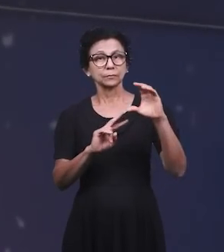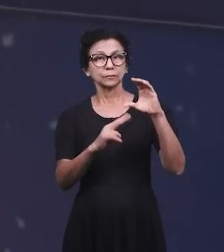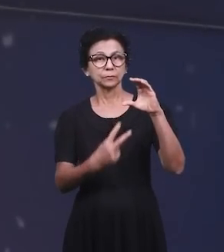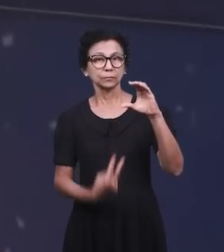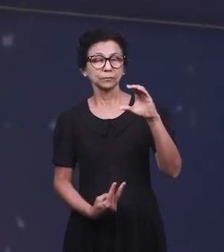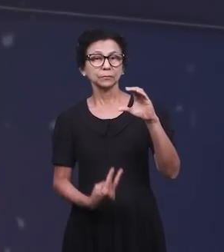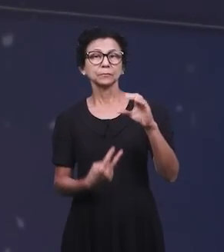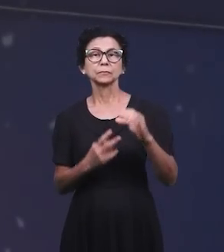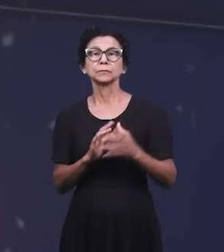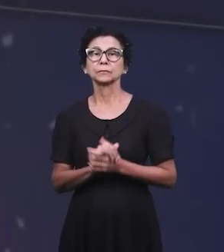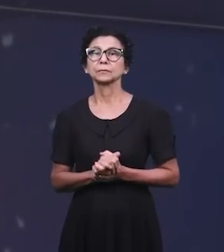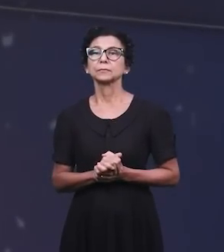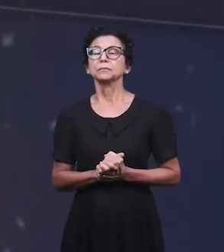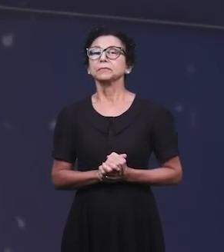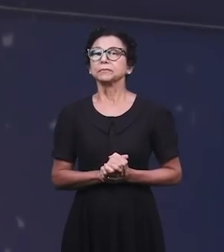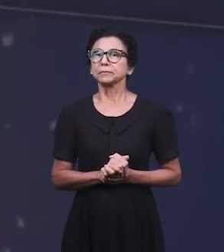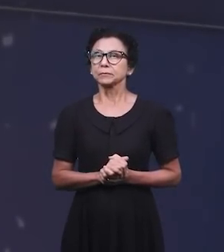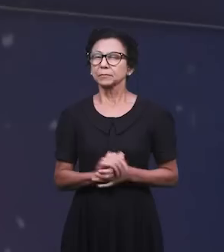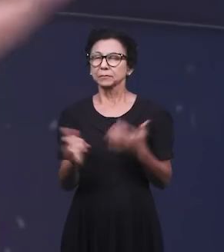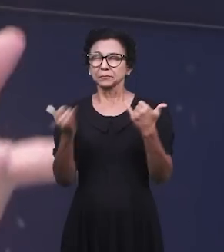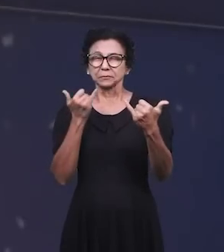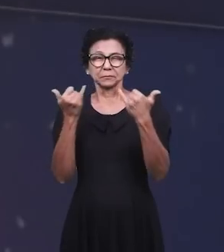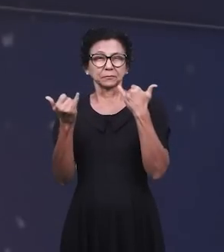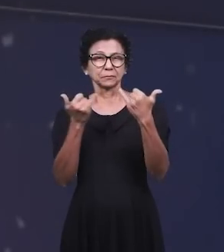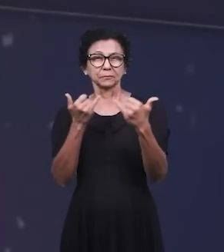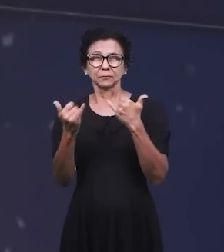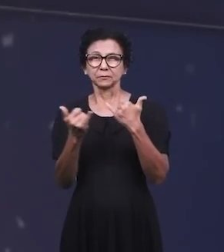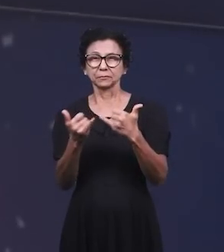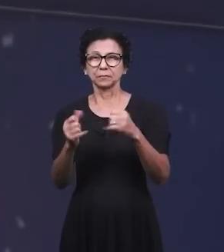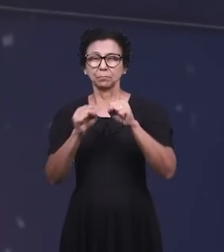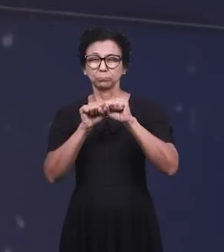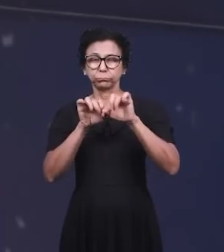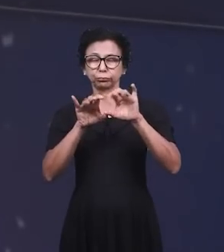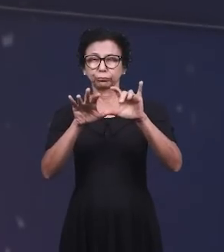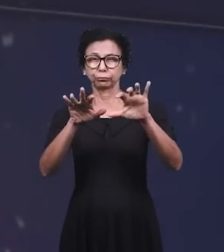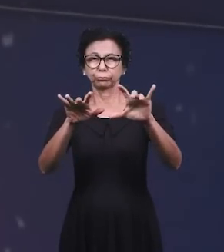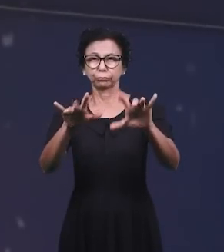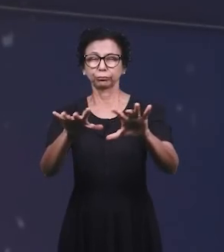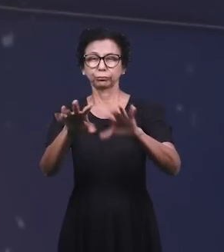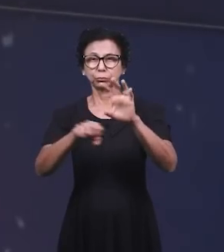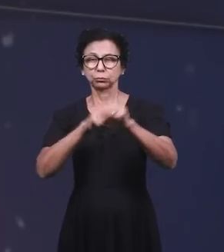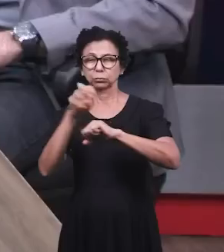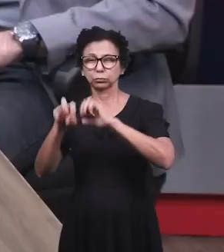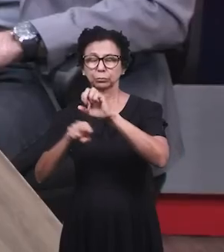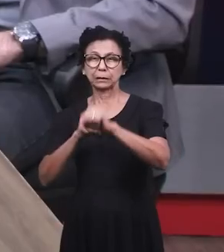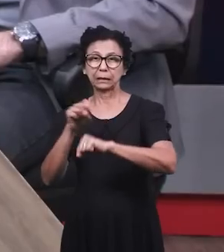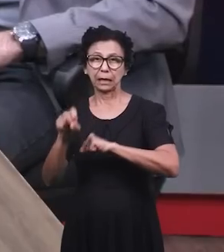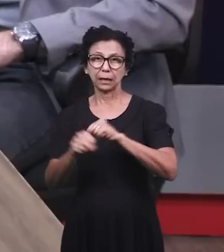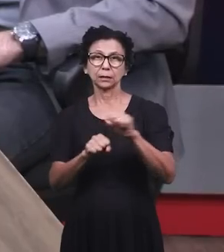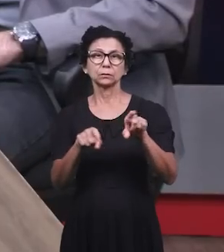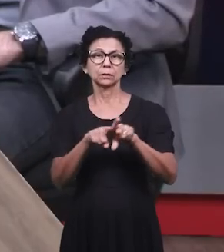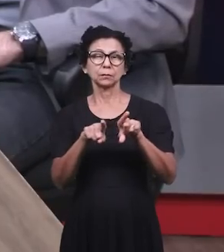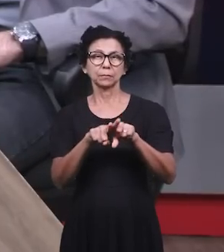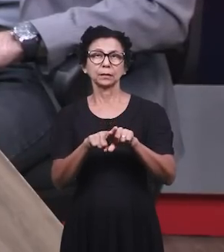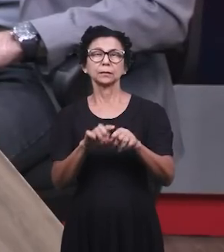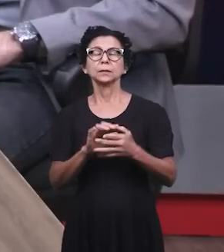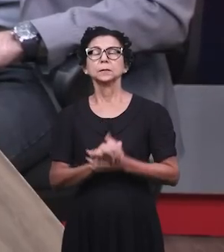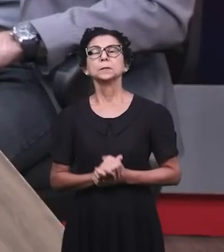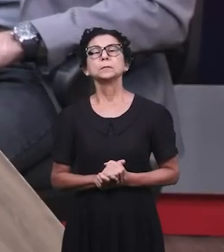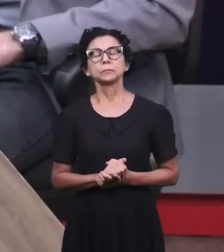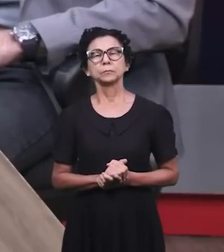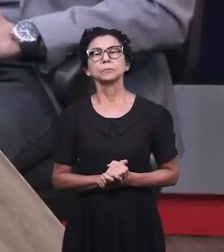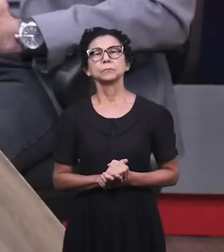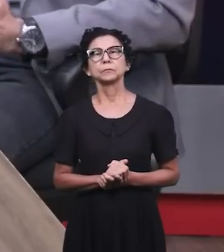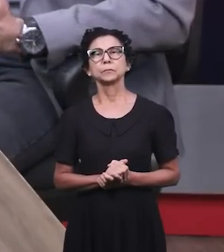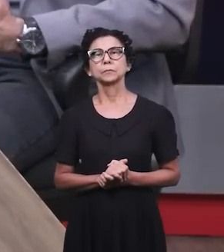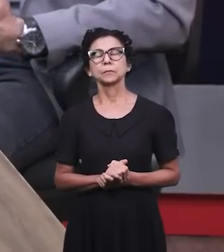hoje nesse universo em que muitas informações estão sendo produzidas e coletadas, né? E precisam ser protegidas de fato.